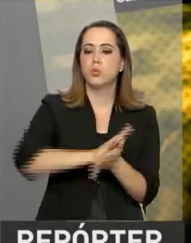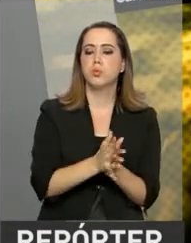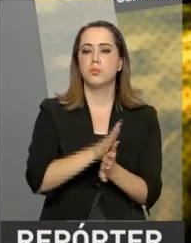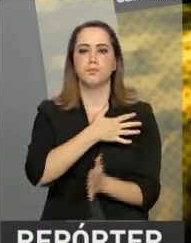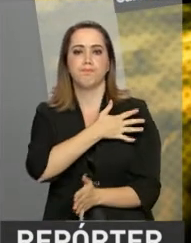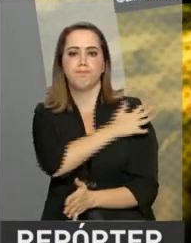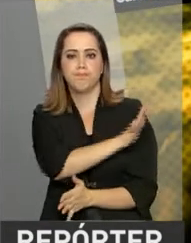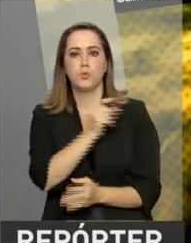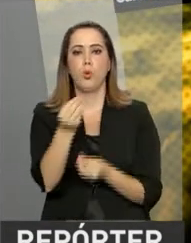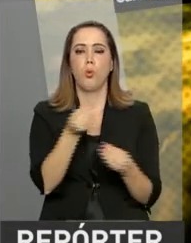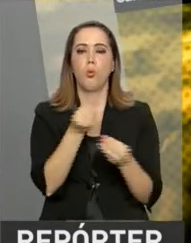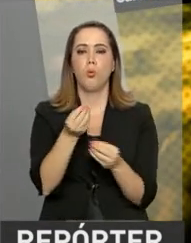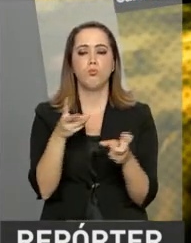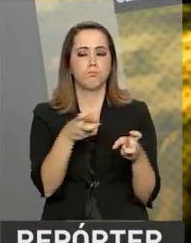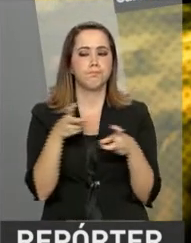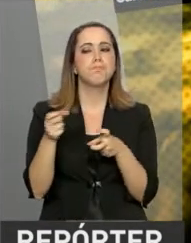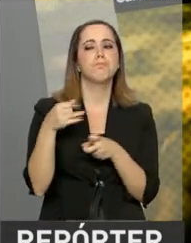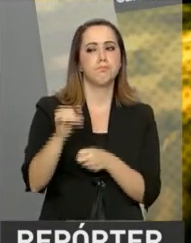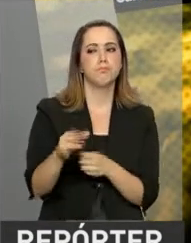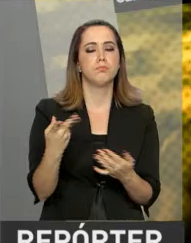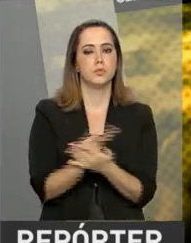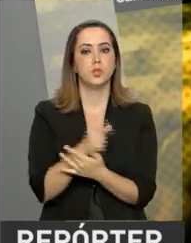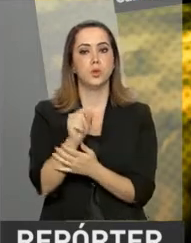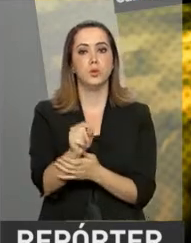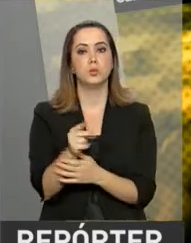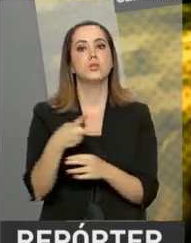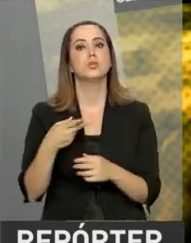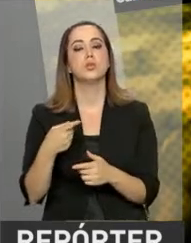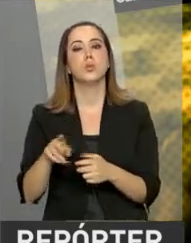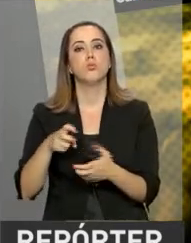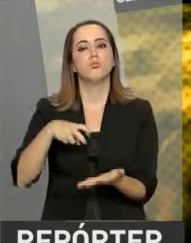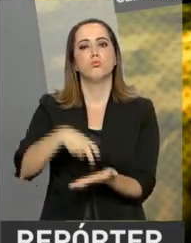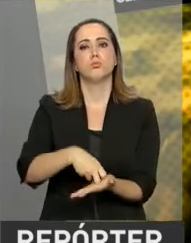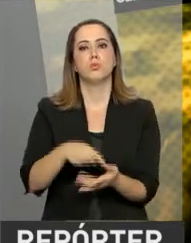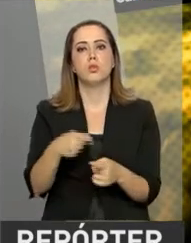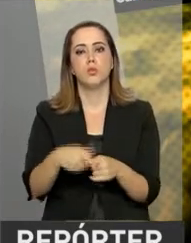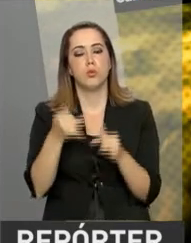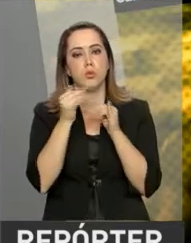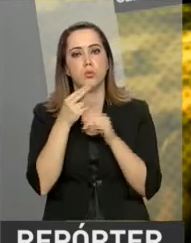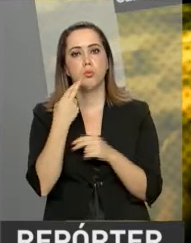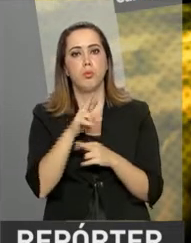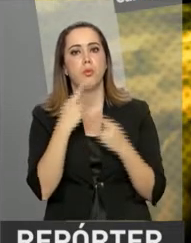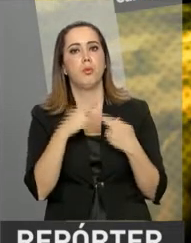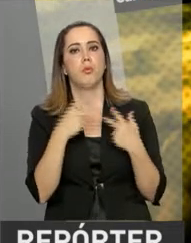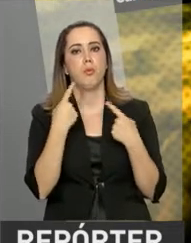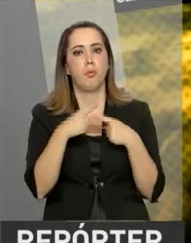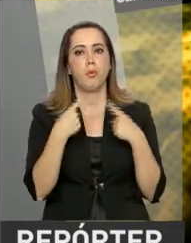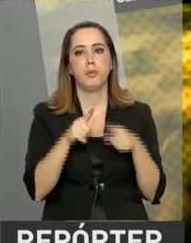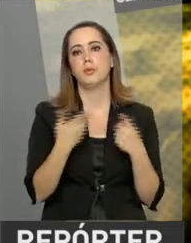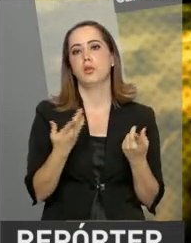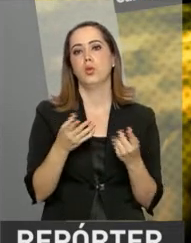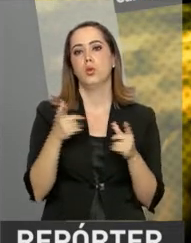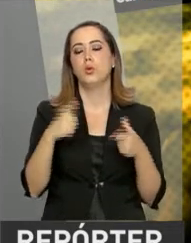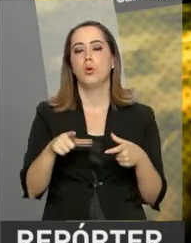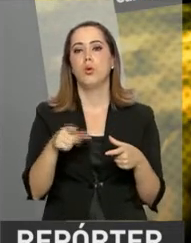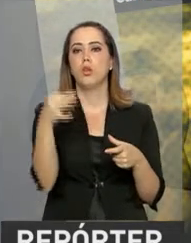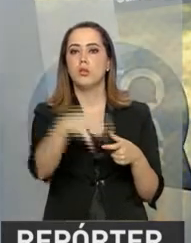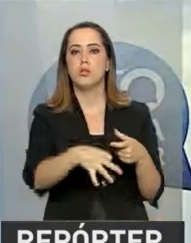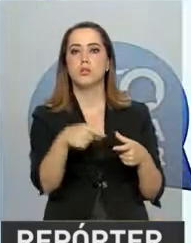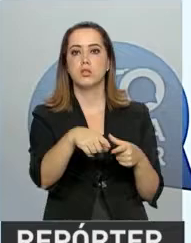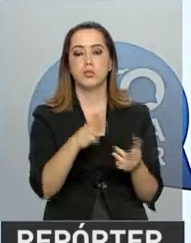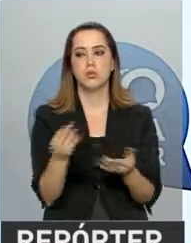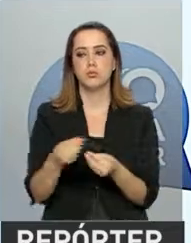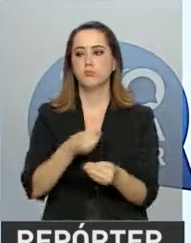crime, quais penalidades são aplicadas e onde denunciar. E vai ser distribuído nos locais onde há movimentação